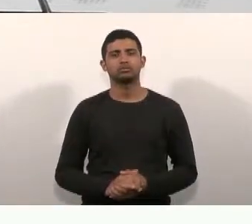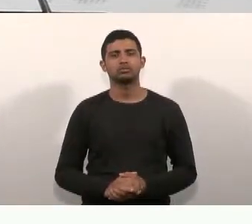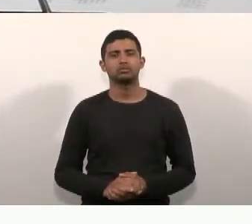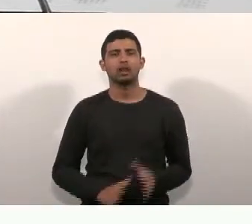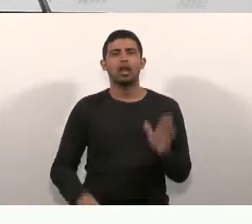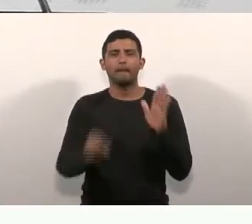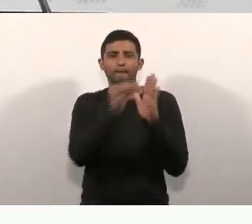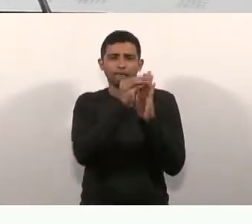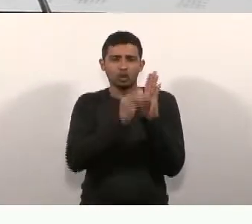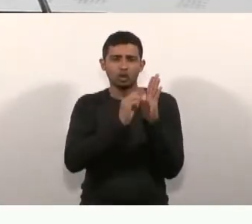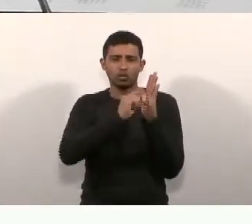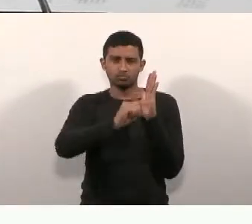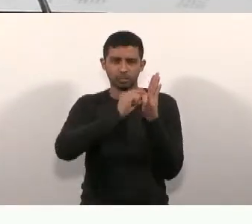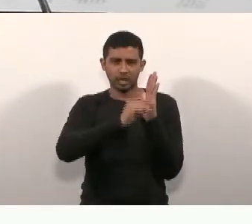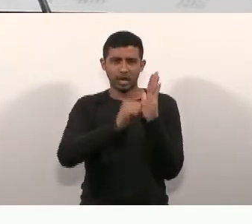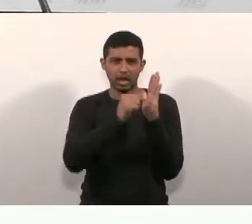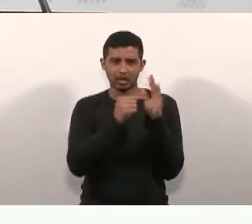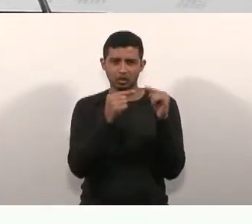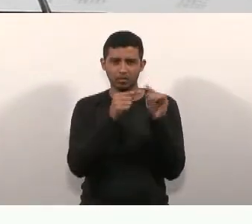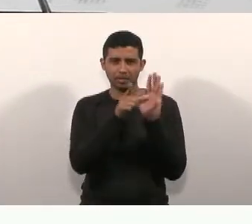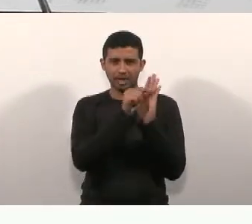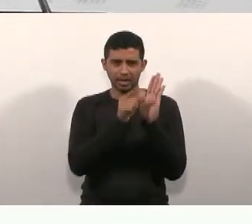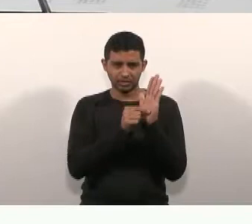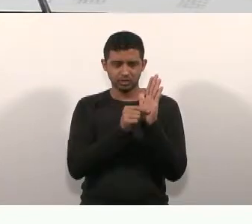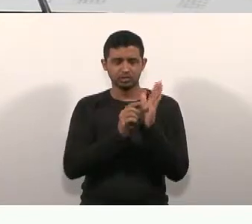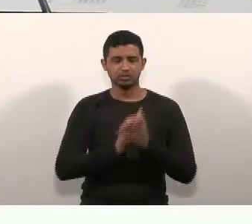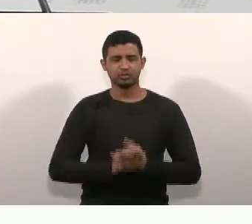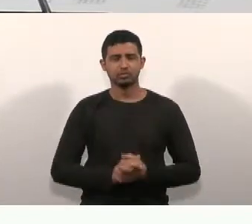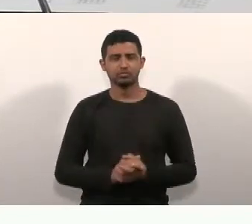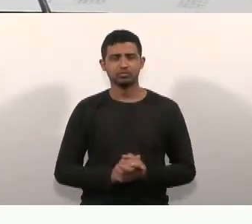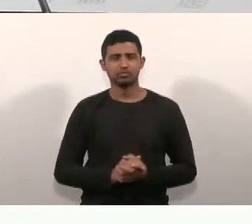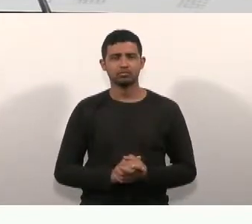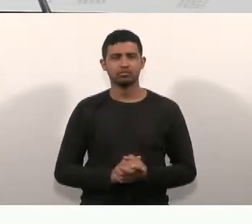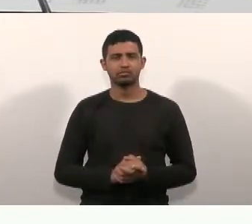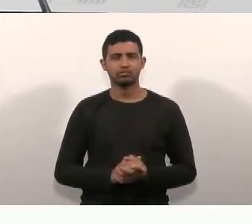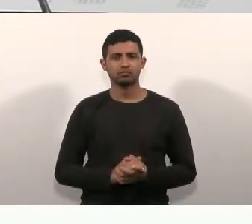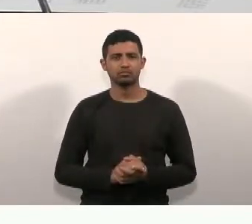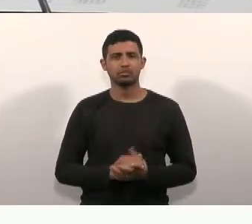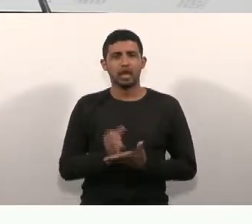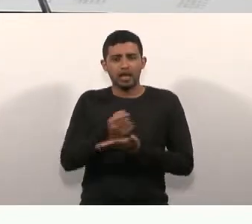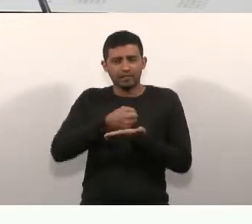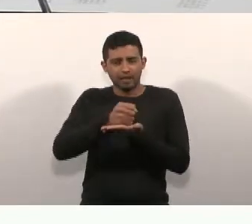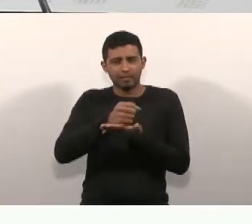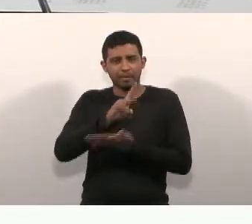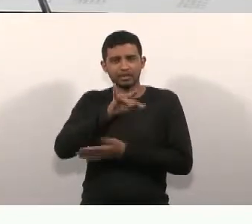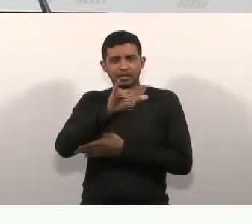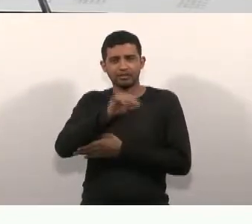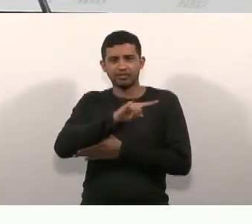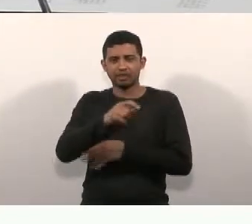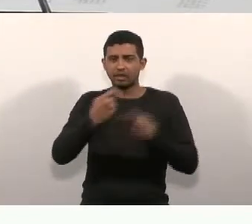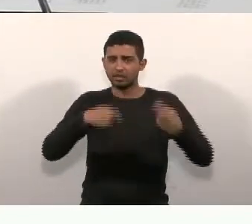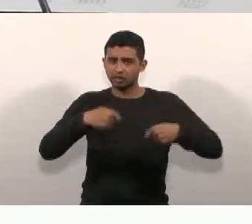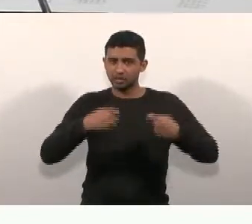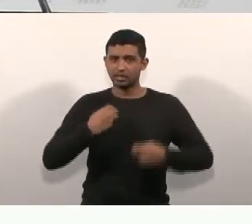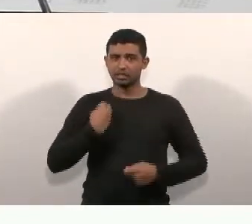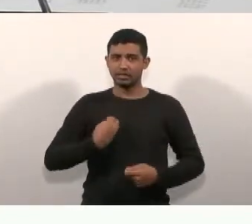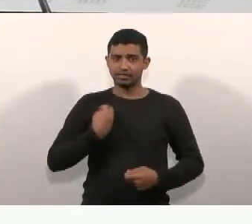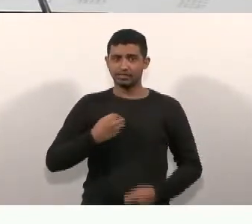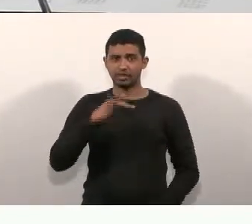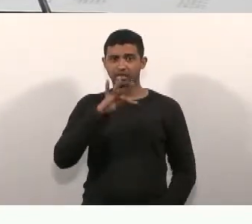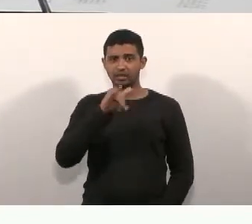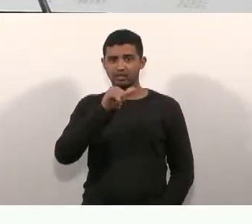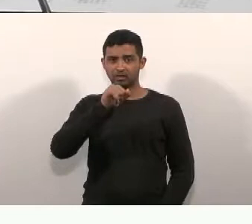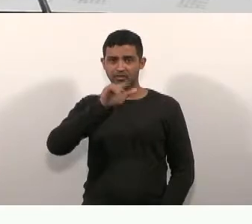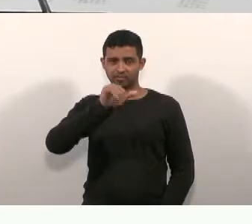acrescentando um parágrafo a um dos artigos, nos seguintes termos: as farmácias vivas deverão ter necessariamente a presença física